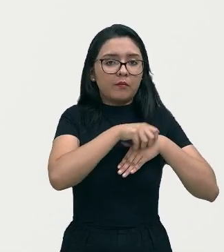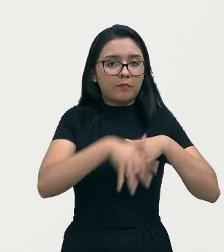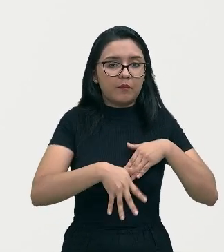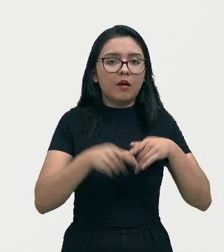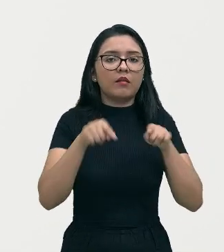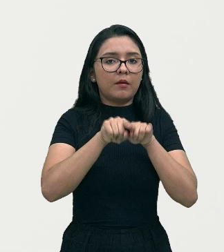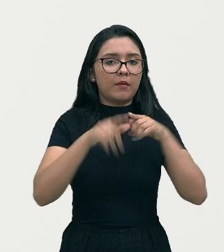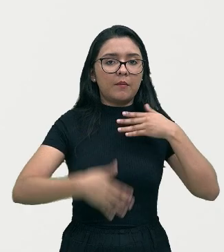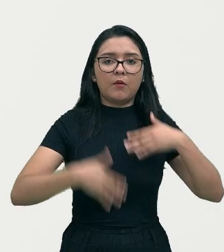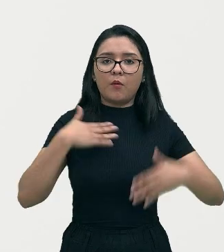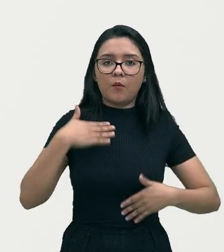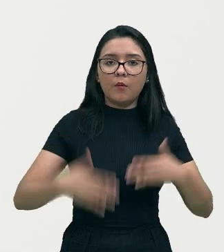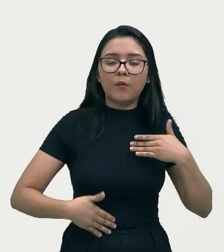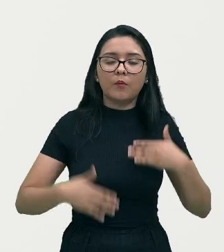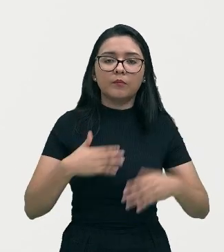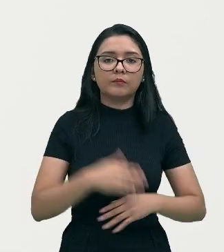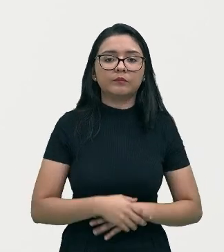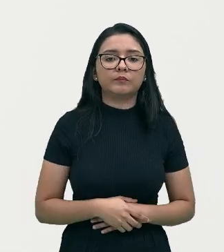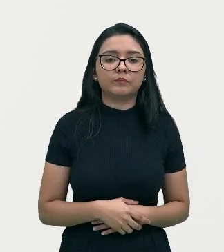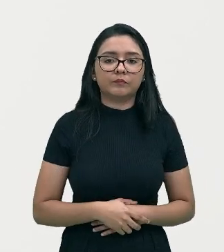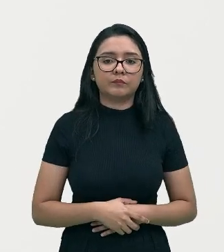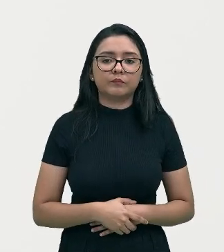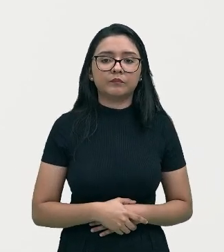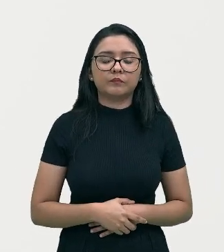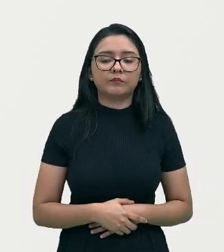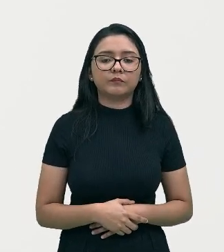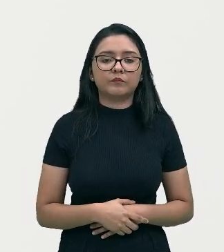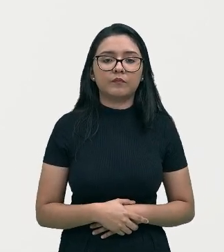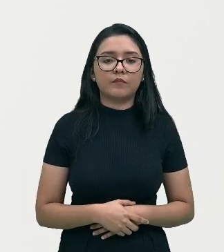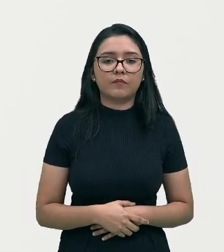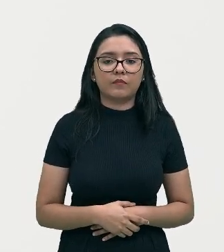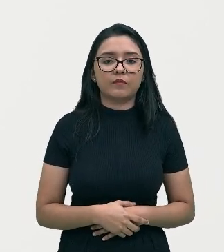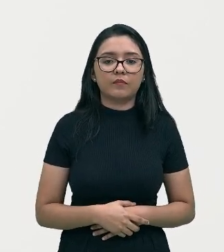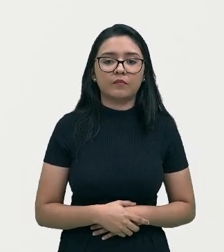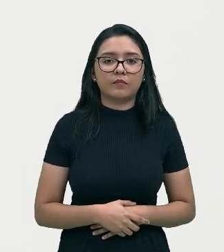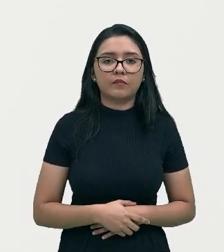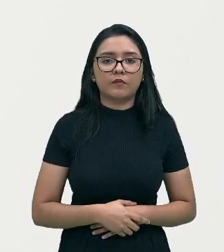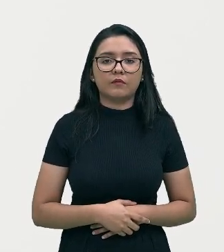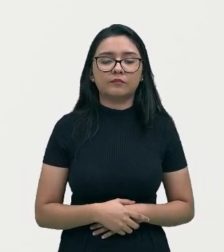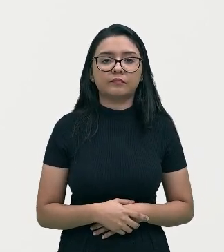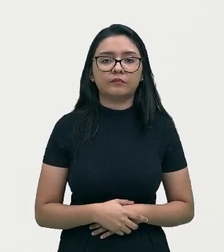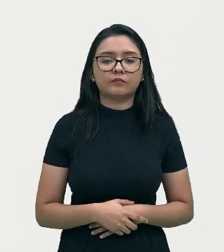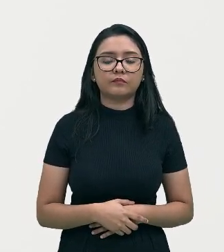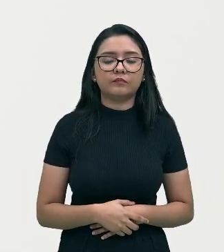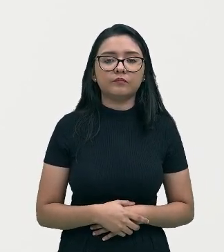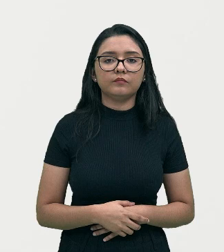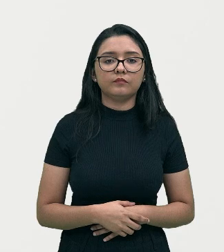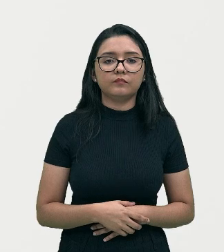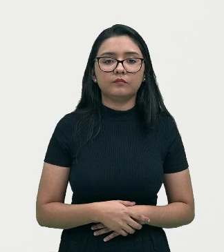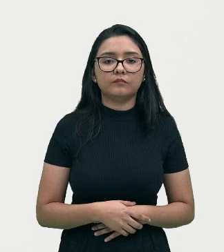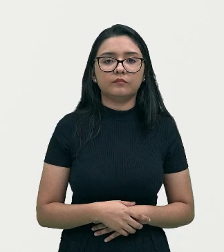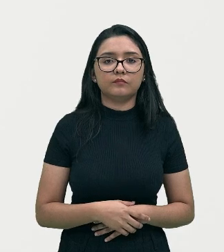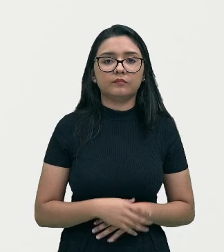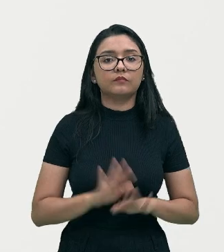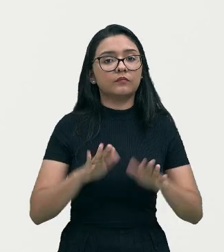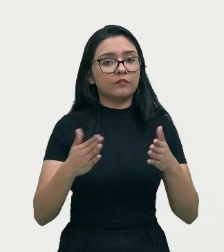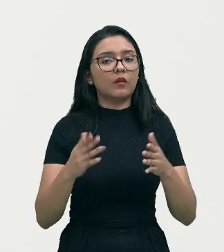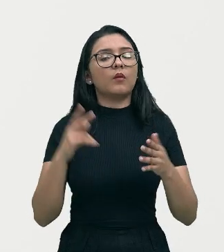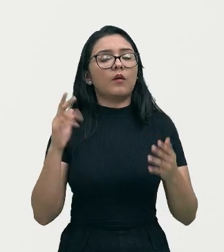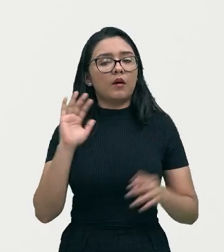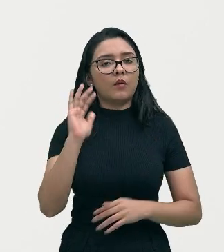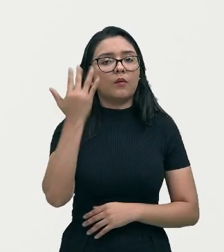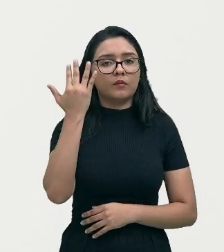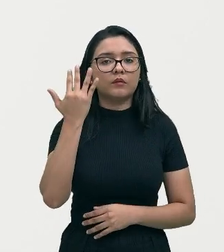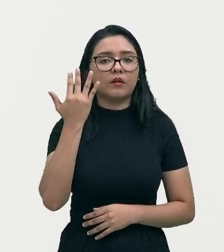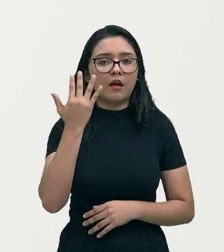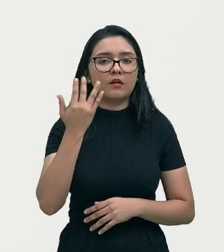o restante do corpo, tá? Então, estou enviando para o meu corpo o sangue oxigenado, tá? Então, é assim que acontece